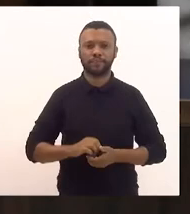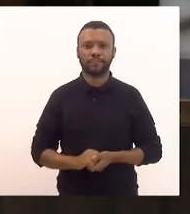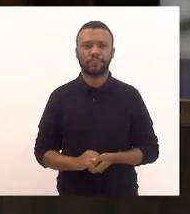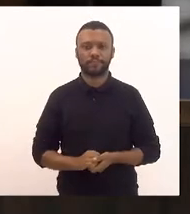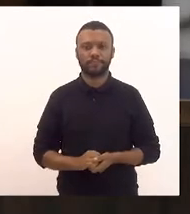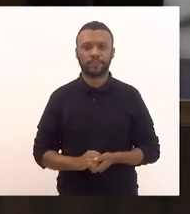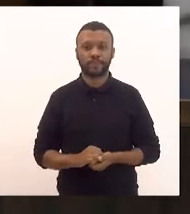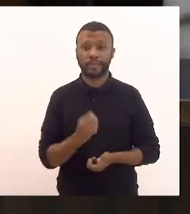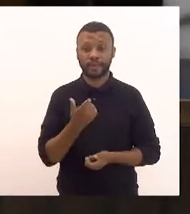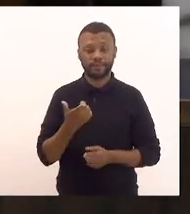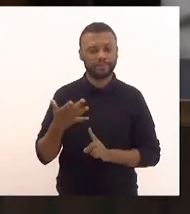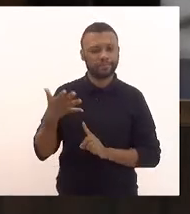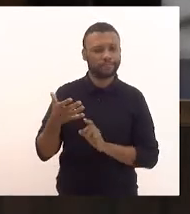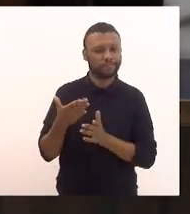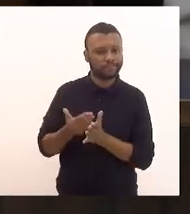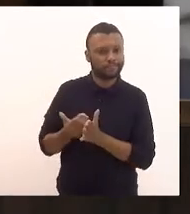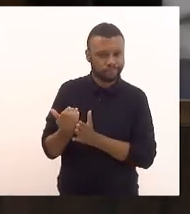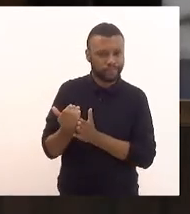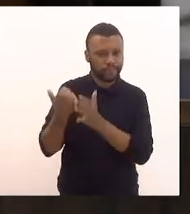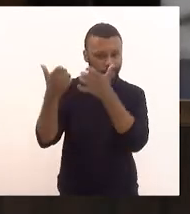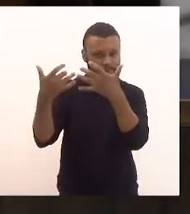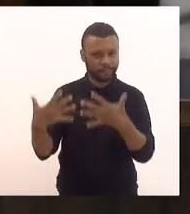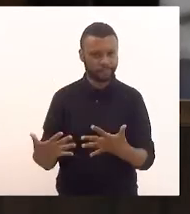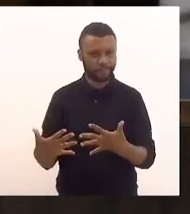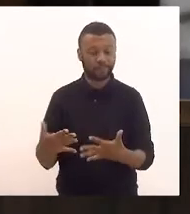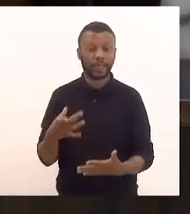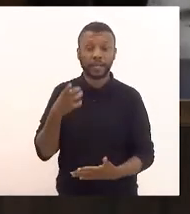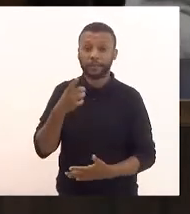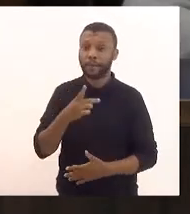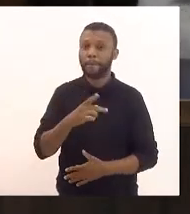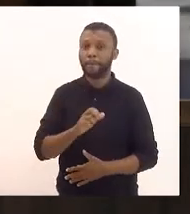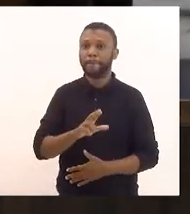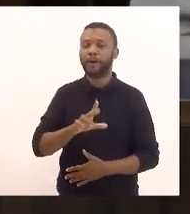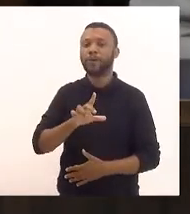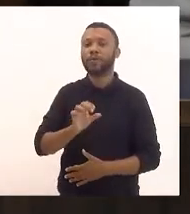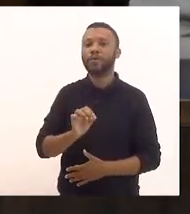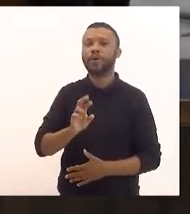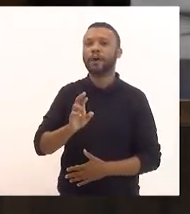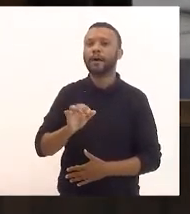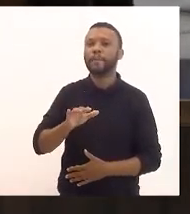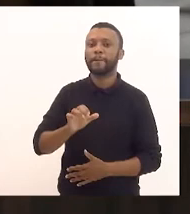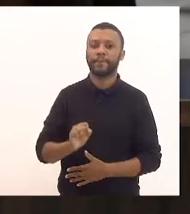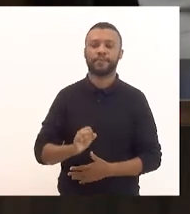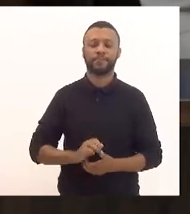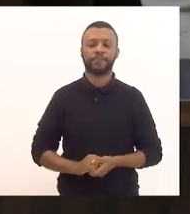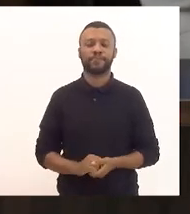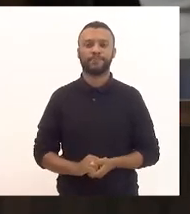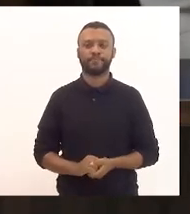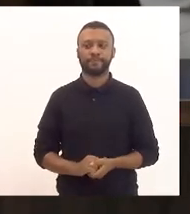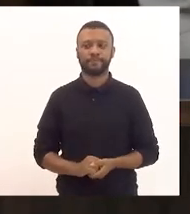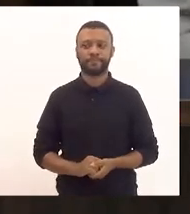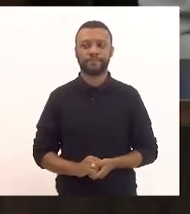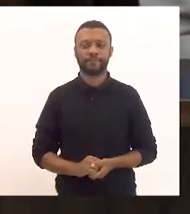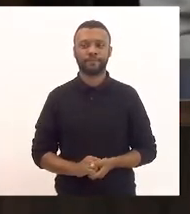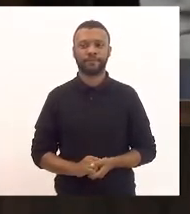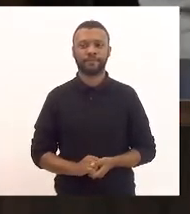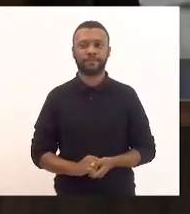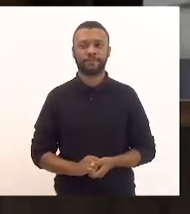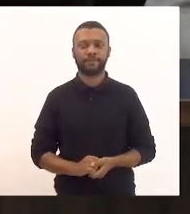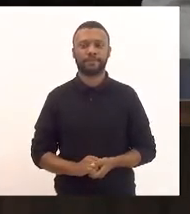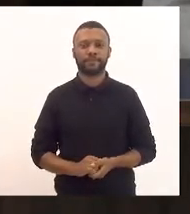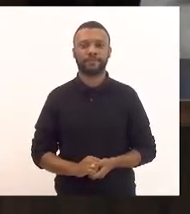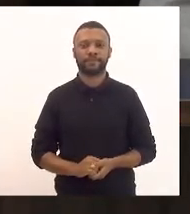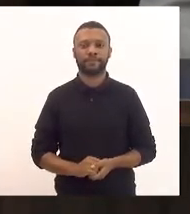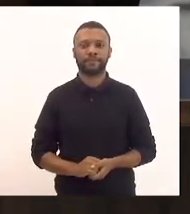que irão usar a palavra logicamente São Paulo Ramos e eu